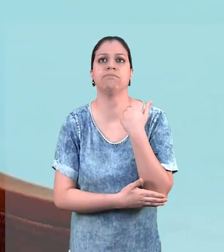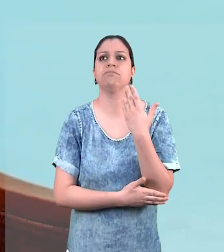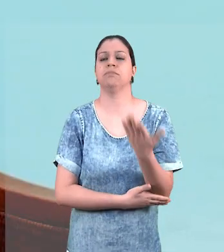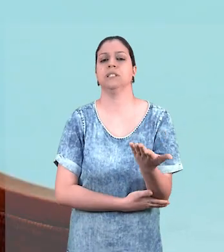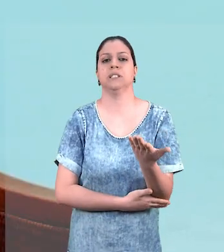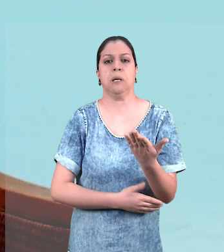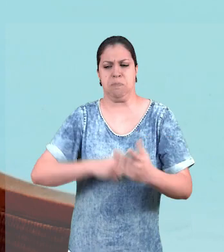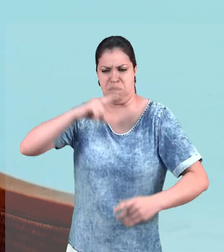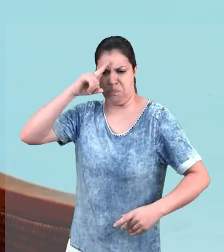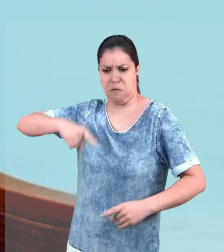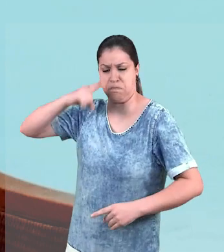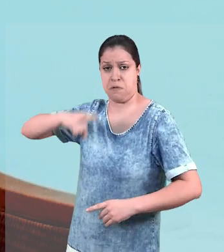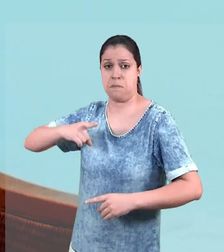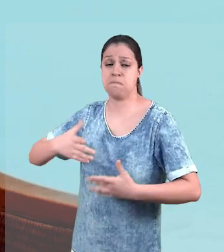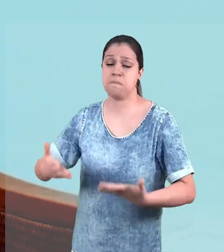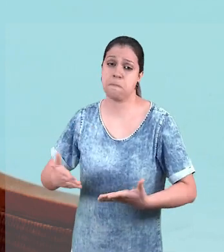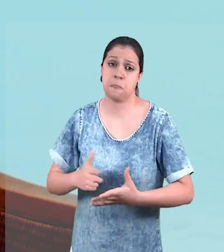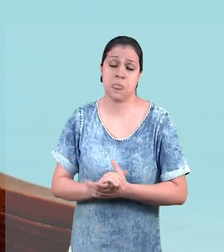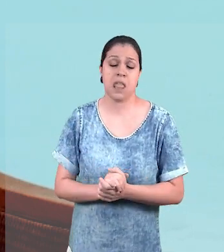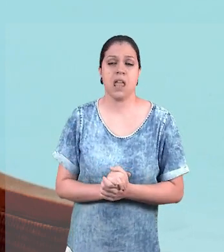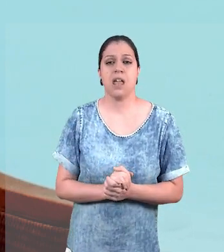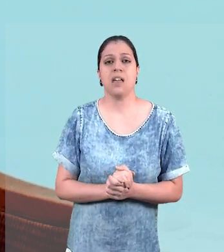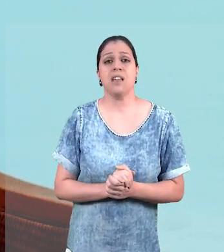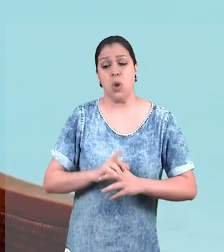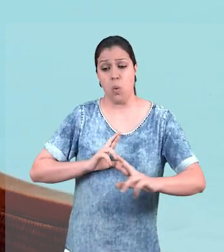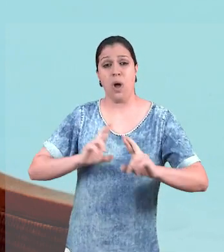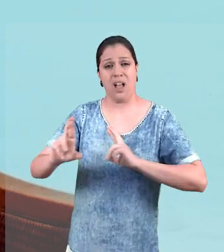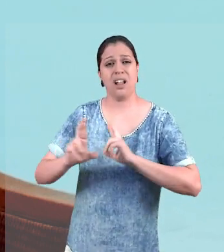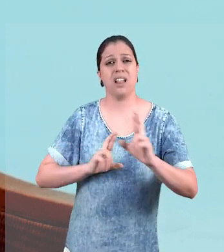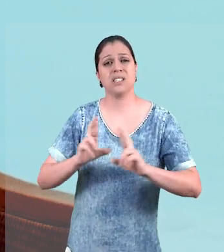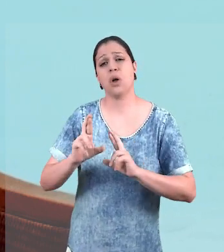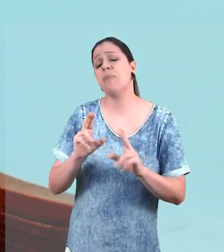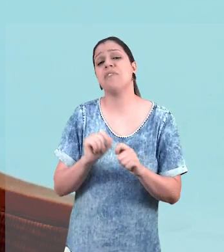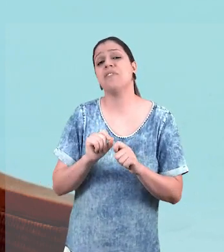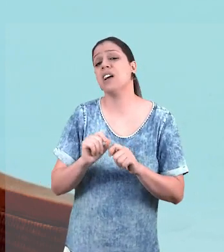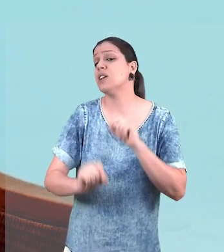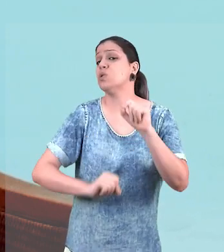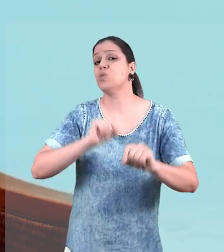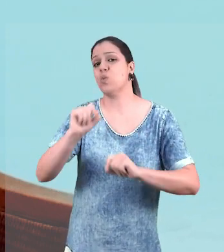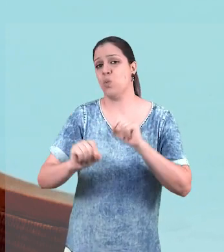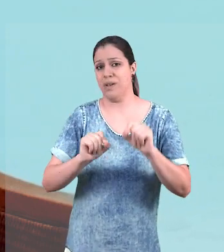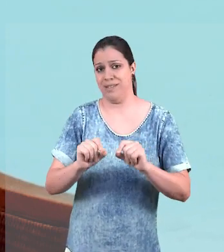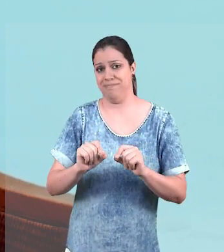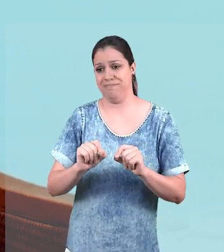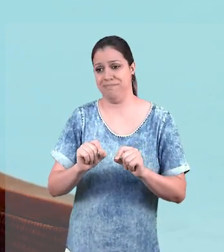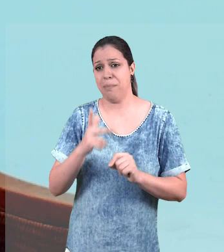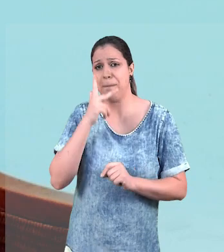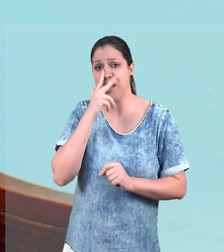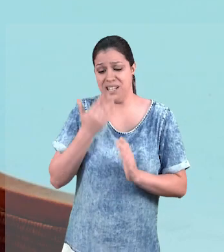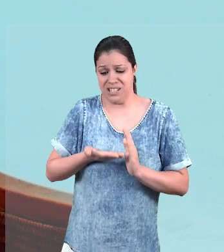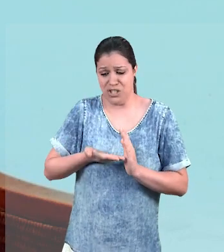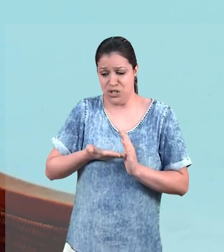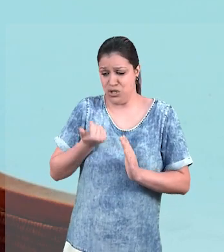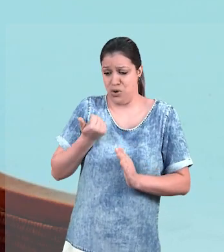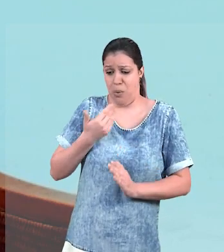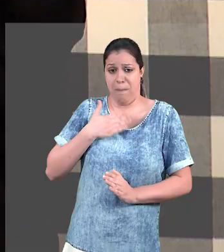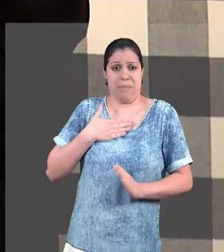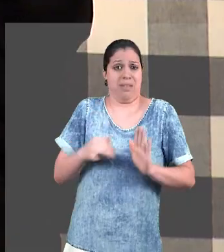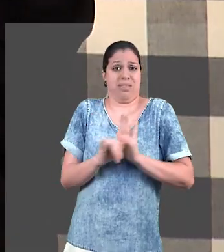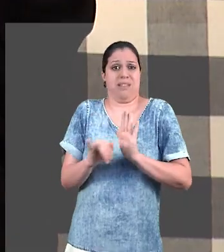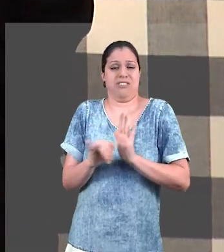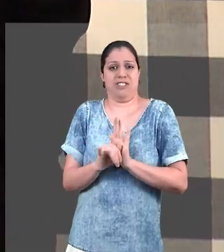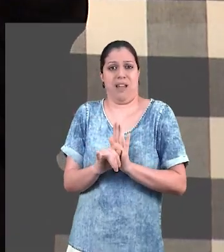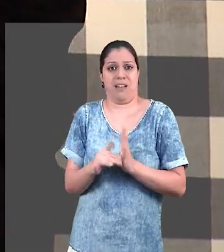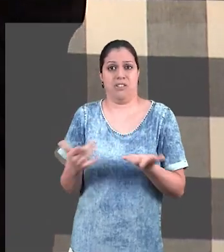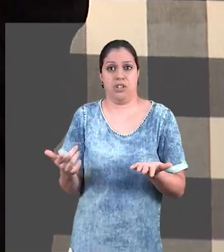ciúmes, a dominação, e esse relacionamento, ele tirou muito quem eu era de verdade.